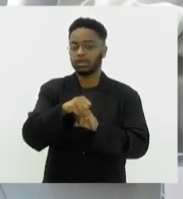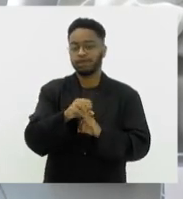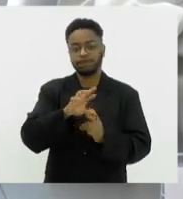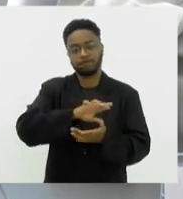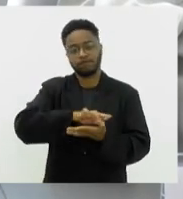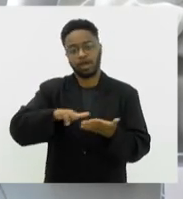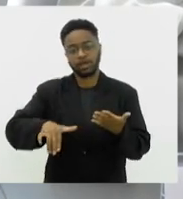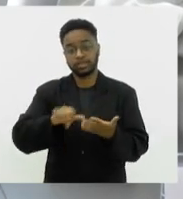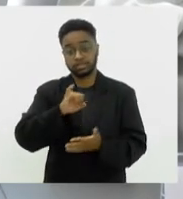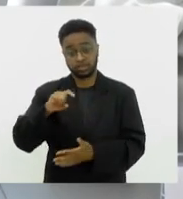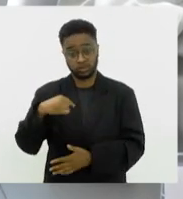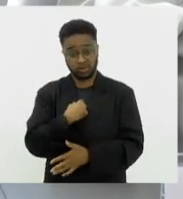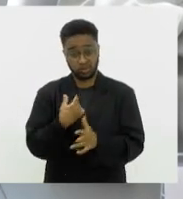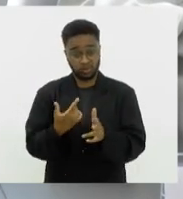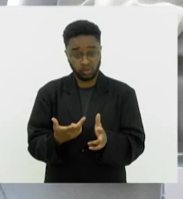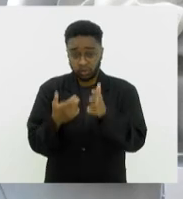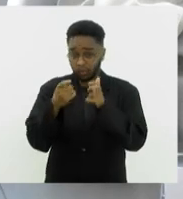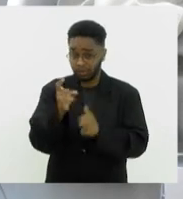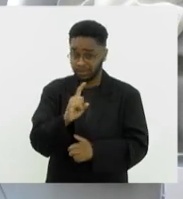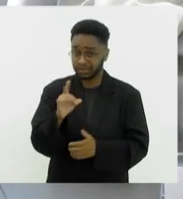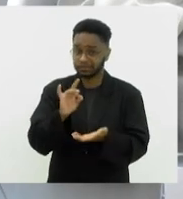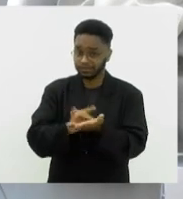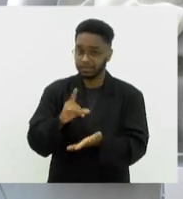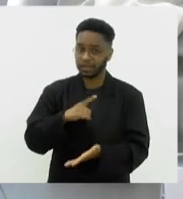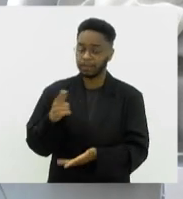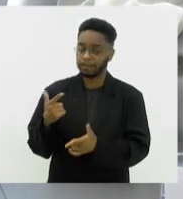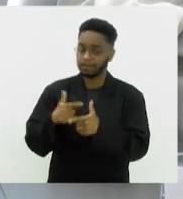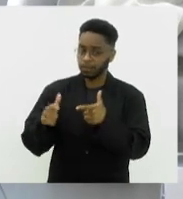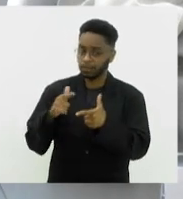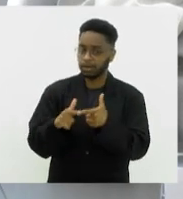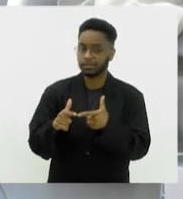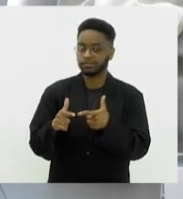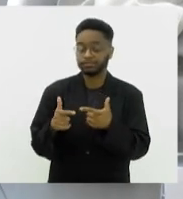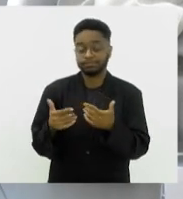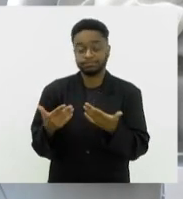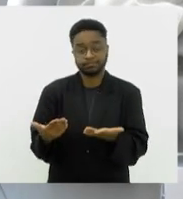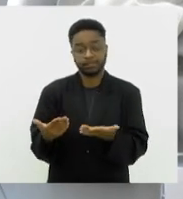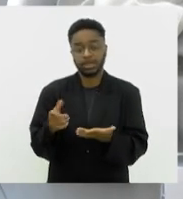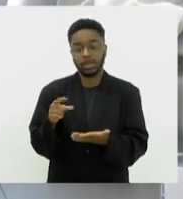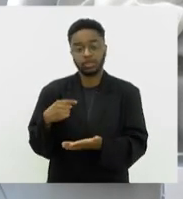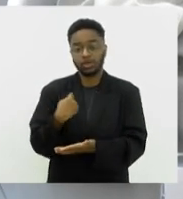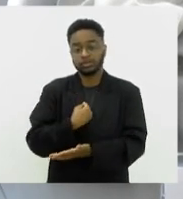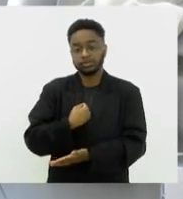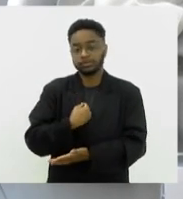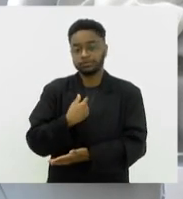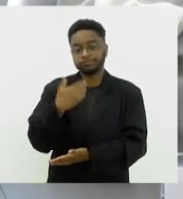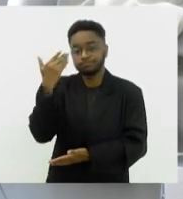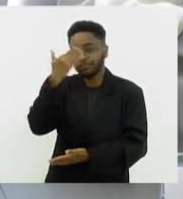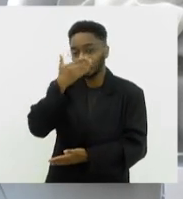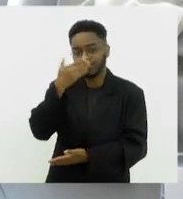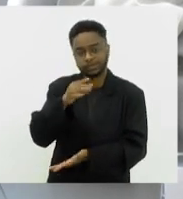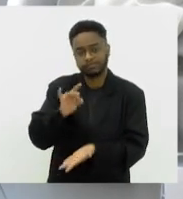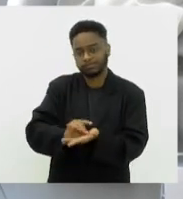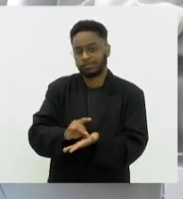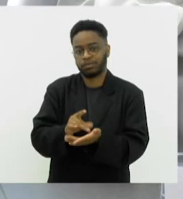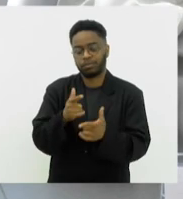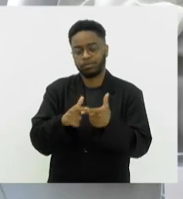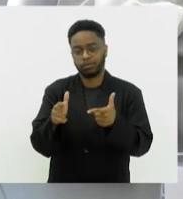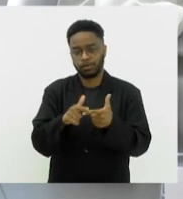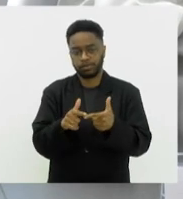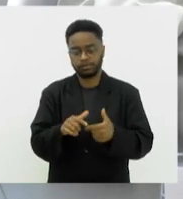reconhece isso como um problema a gente eh tá deixando de enxergar o problema como ele é